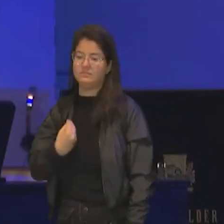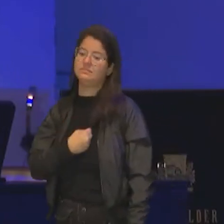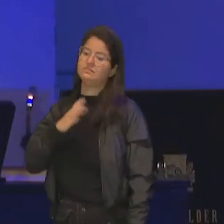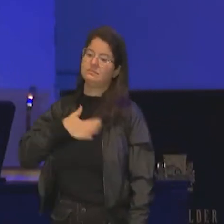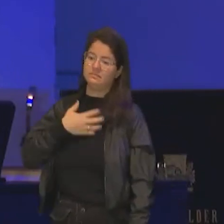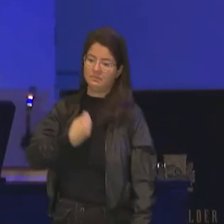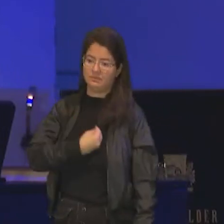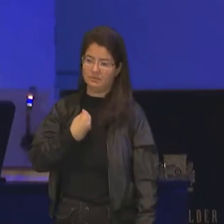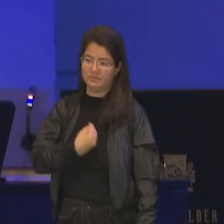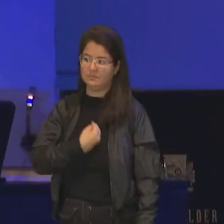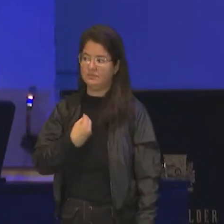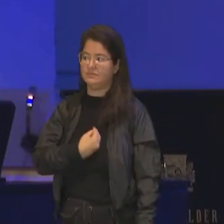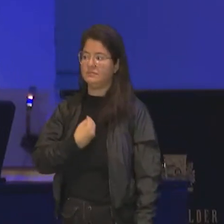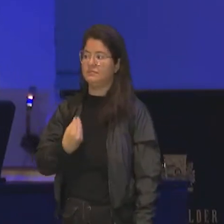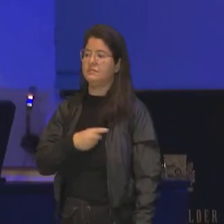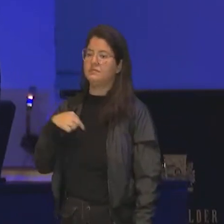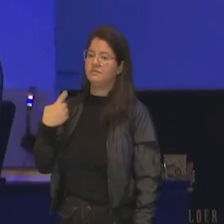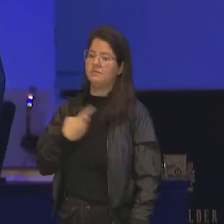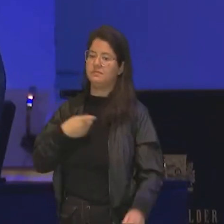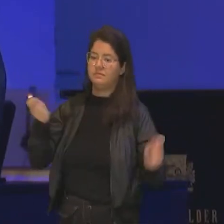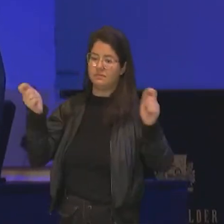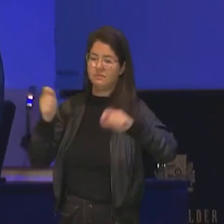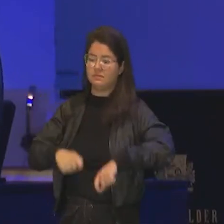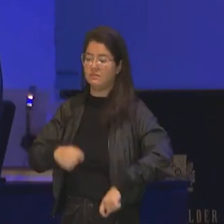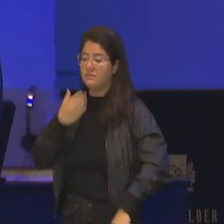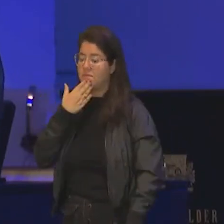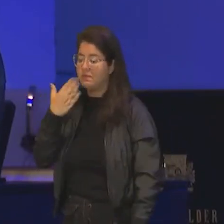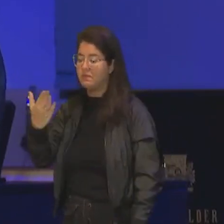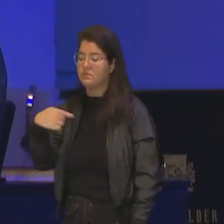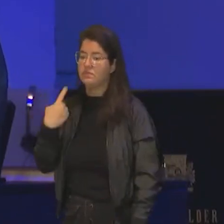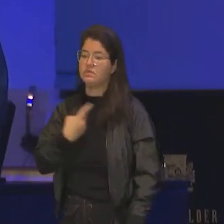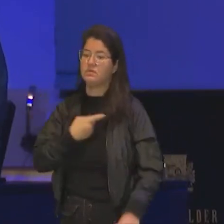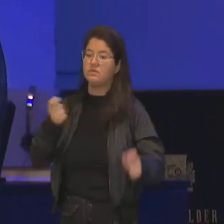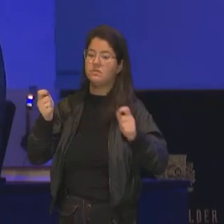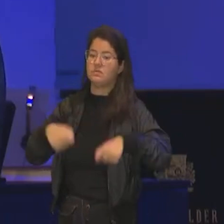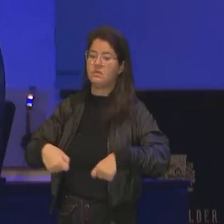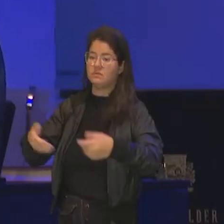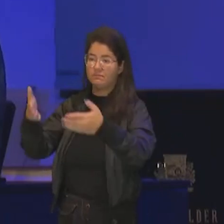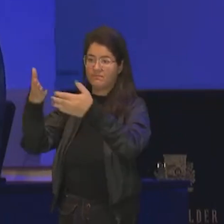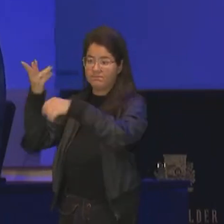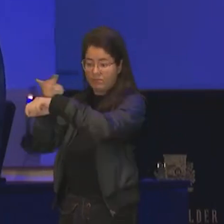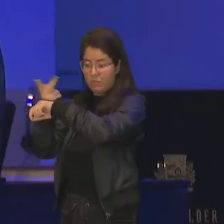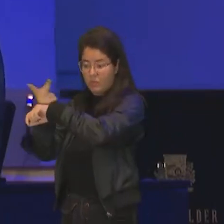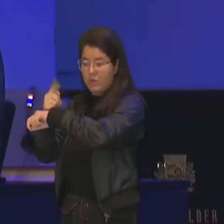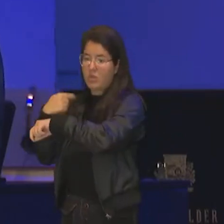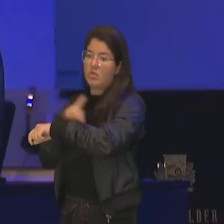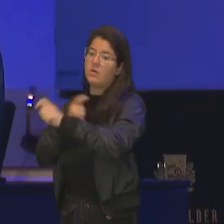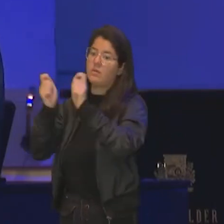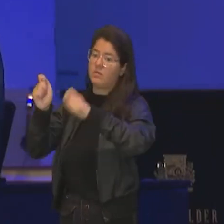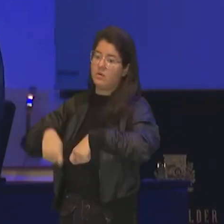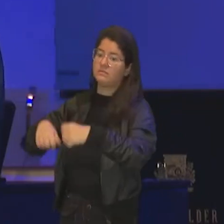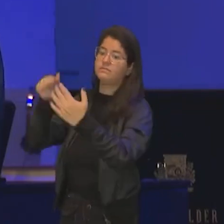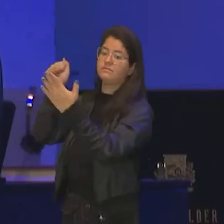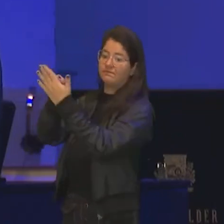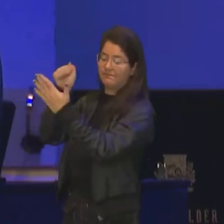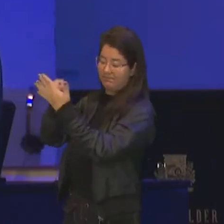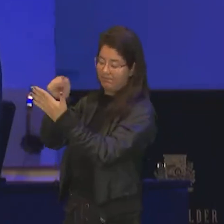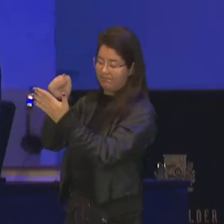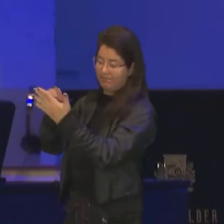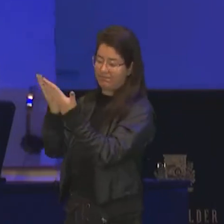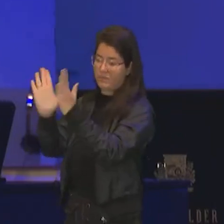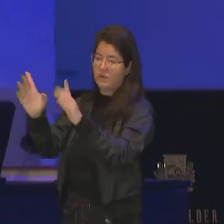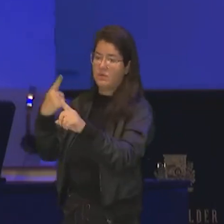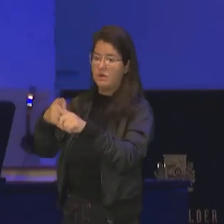minha vida. Nós podemos pedir, nós podemos buscar, nós podemos bater. Pois todo o que